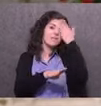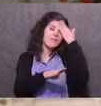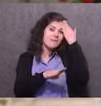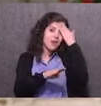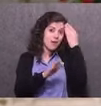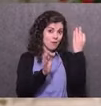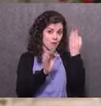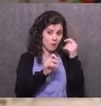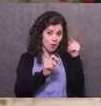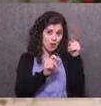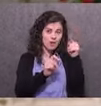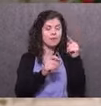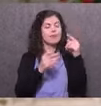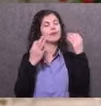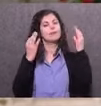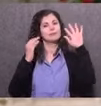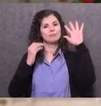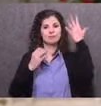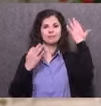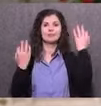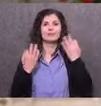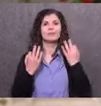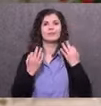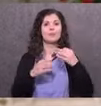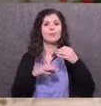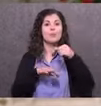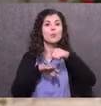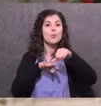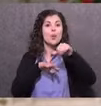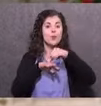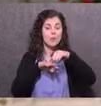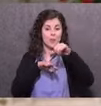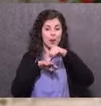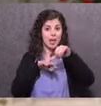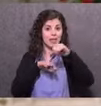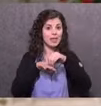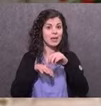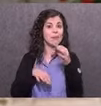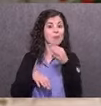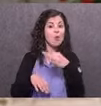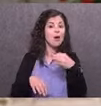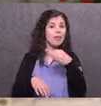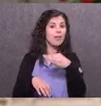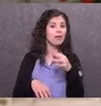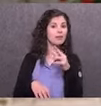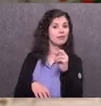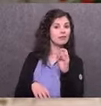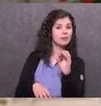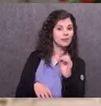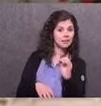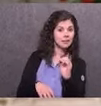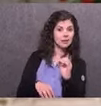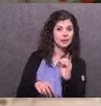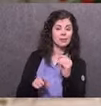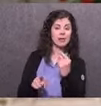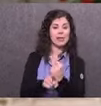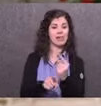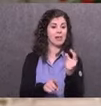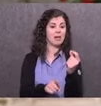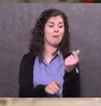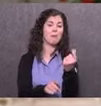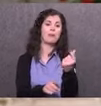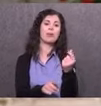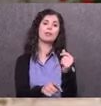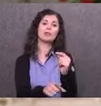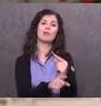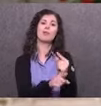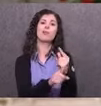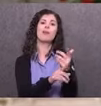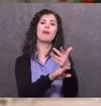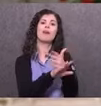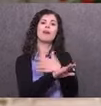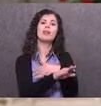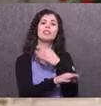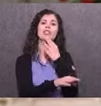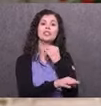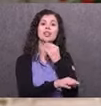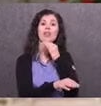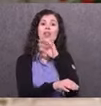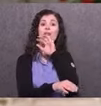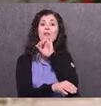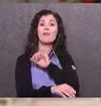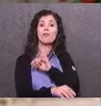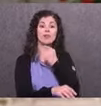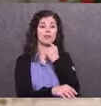tomaram 30 moedas de prata, preço em que foi avaliado aquele que os filhos de Israel avaliaram,